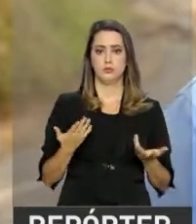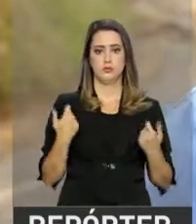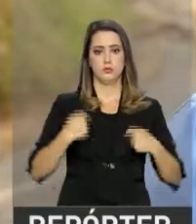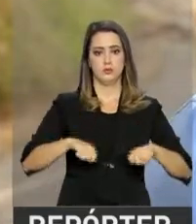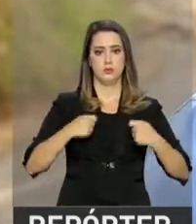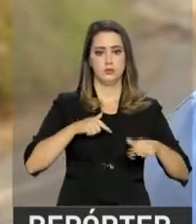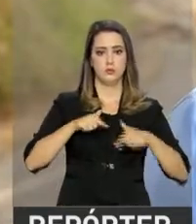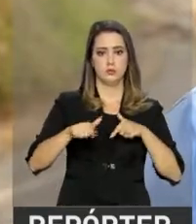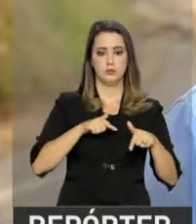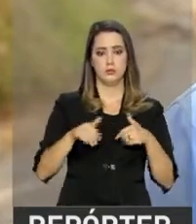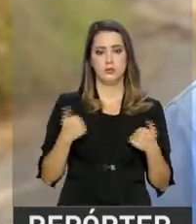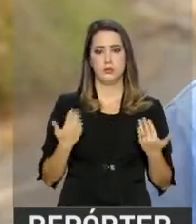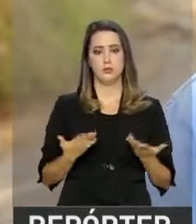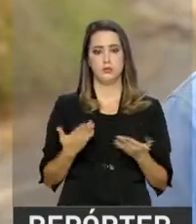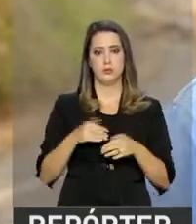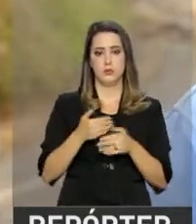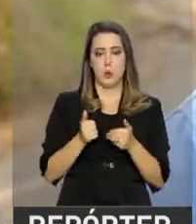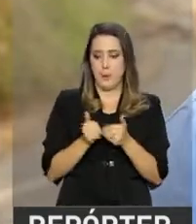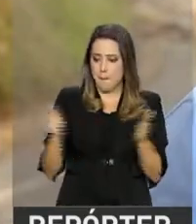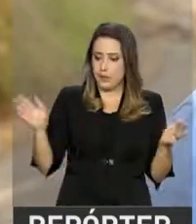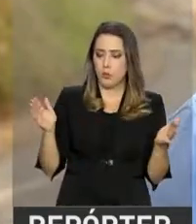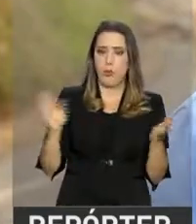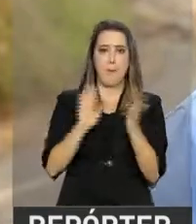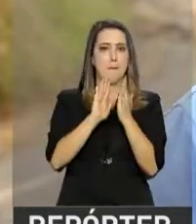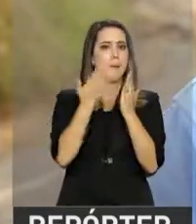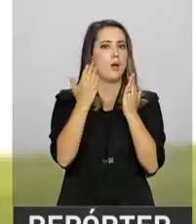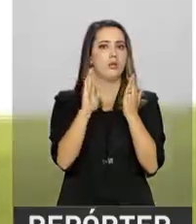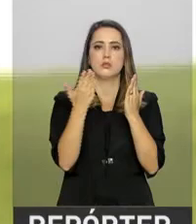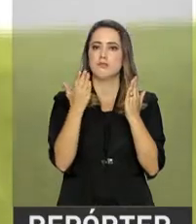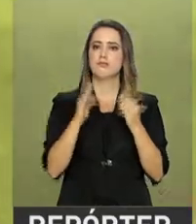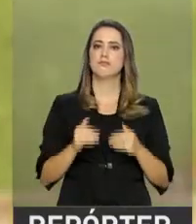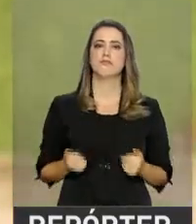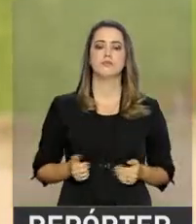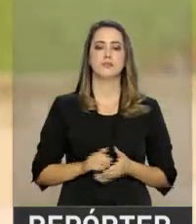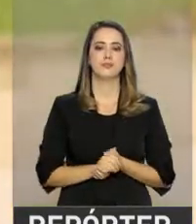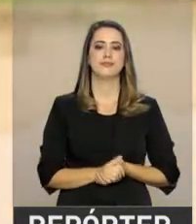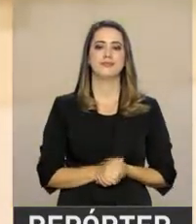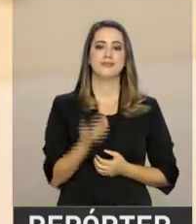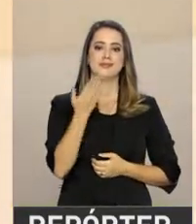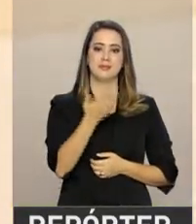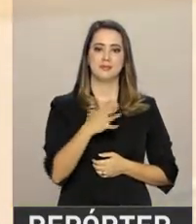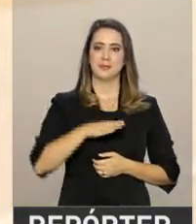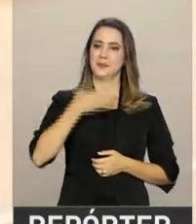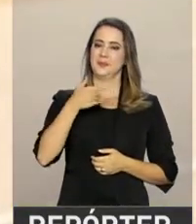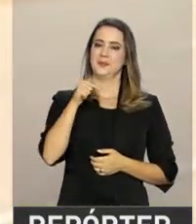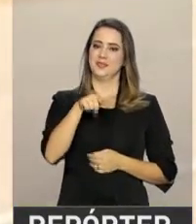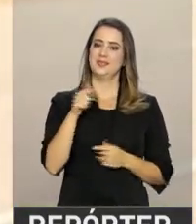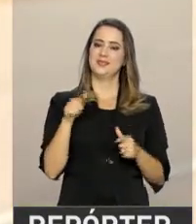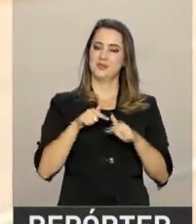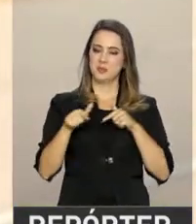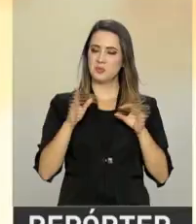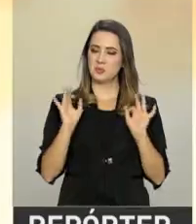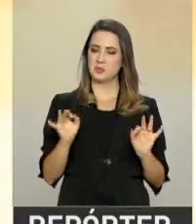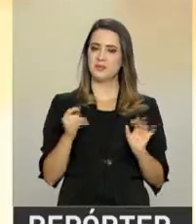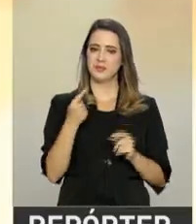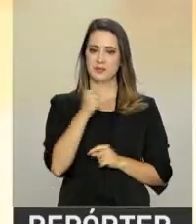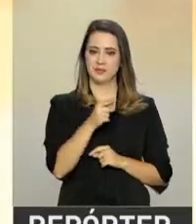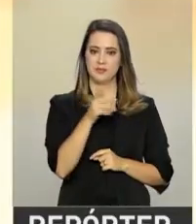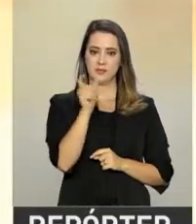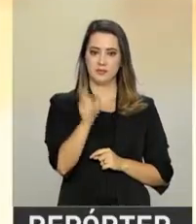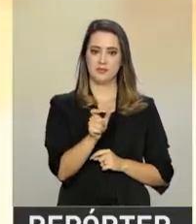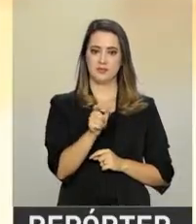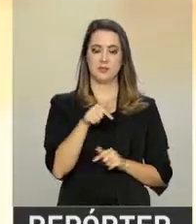precisavam trabalhar. Então abriu uma porta para muita gente. Quem também está orgulhoso com o trabalho realizado na obra é